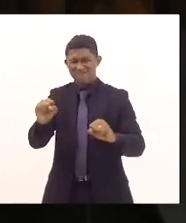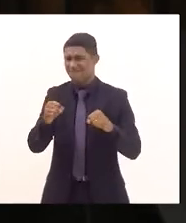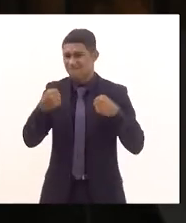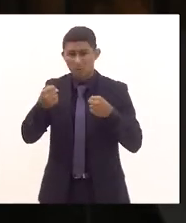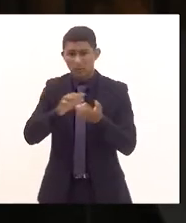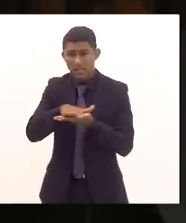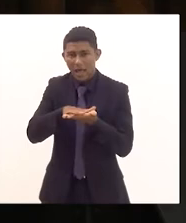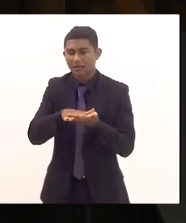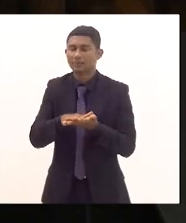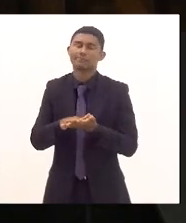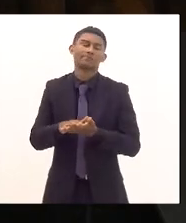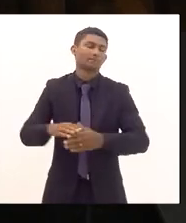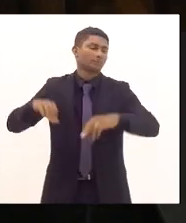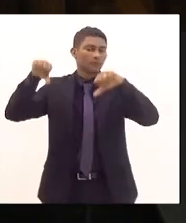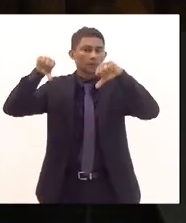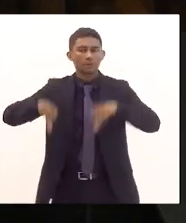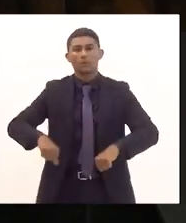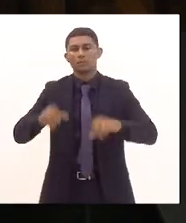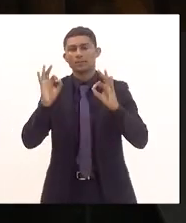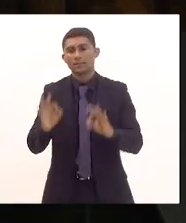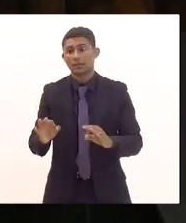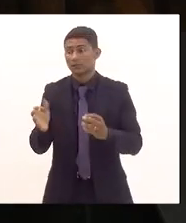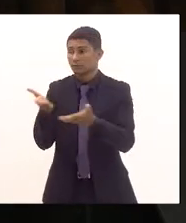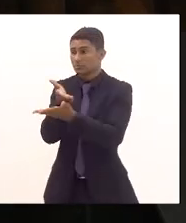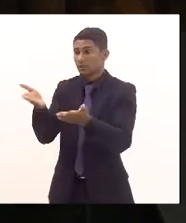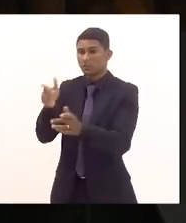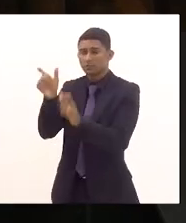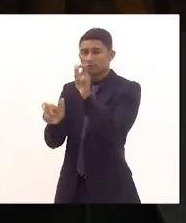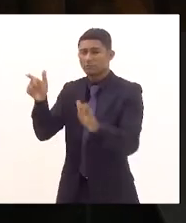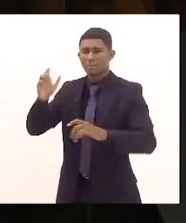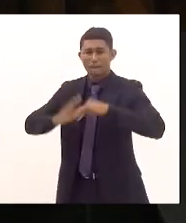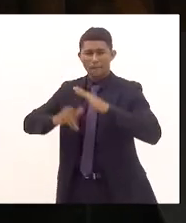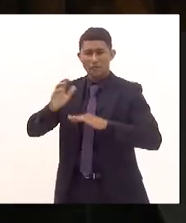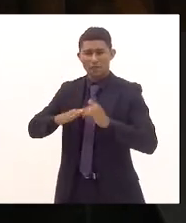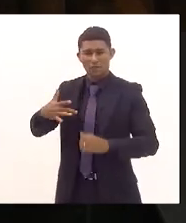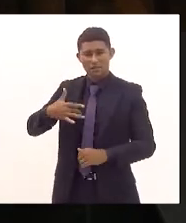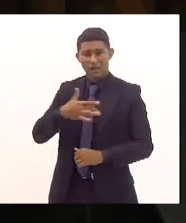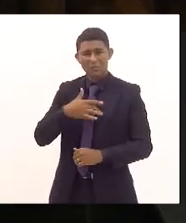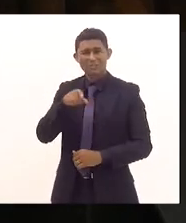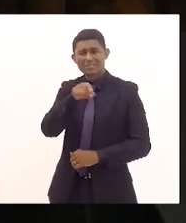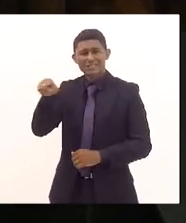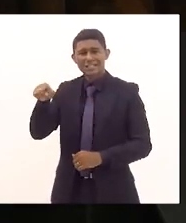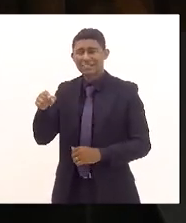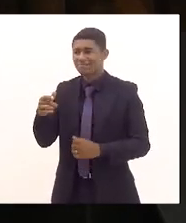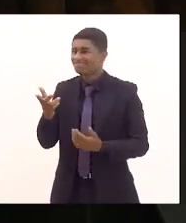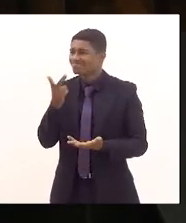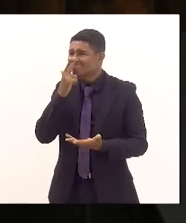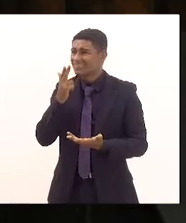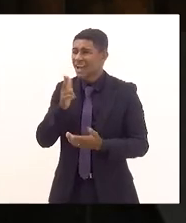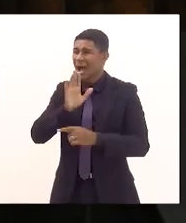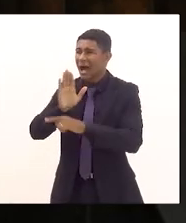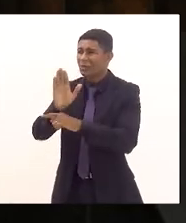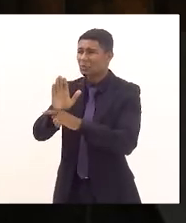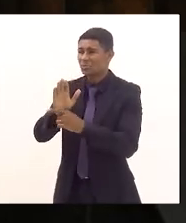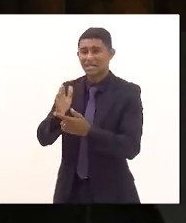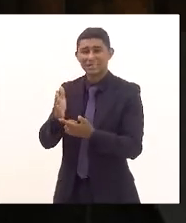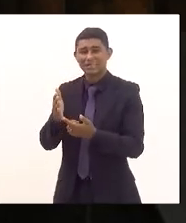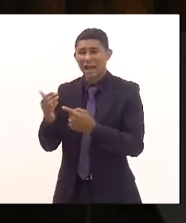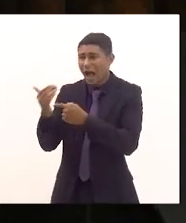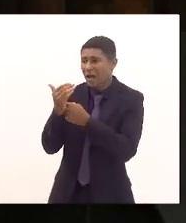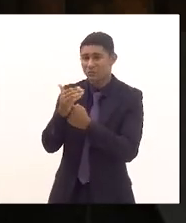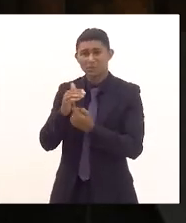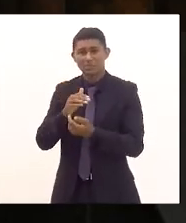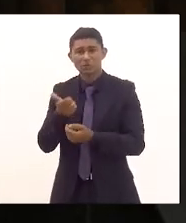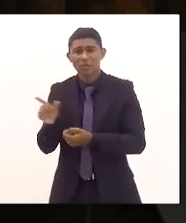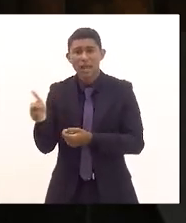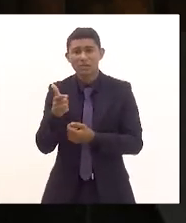estaria muito pior Os Profissionais de Saúde estão desamparados sobrecarregados ganhando mão e são gonçalos e não é por falta de